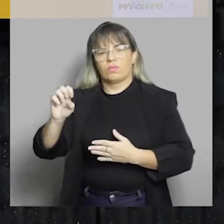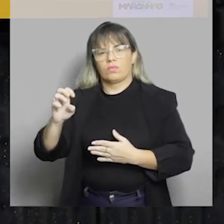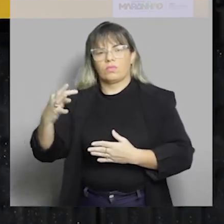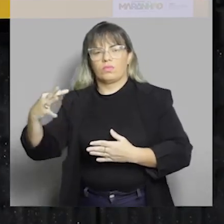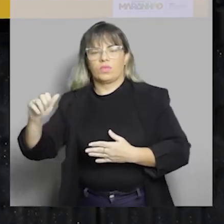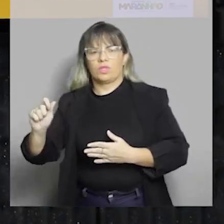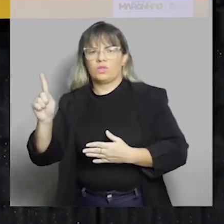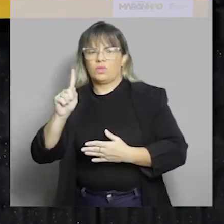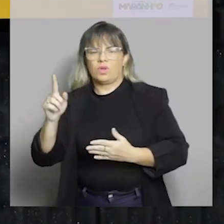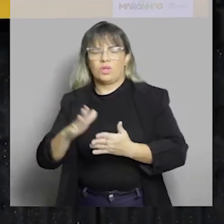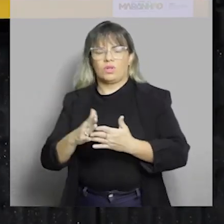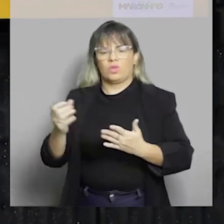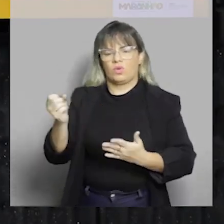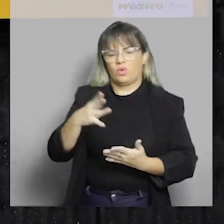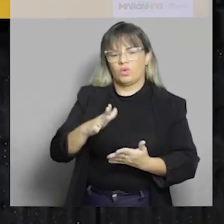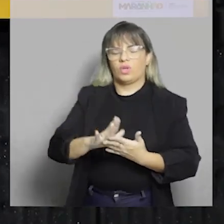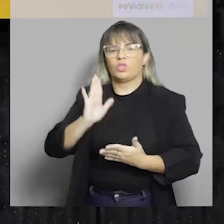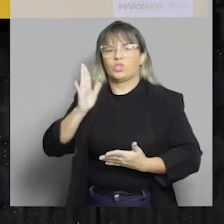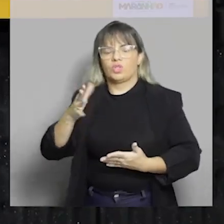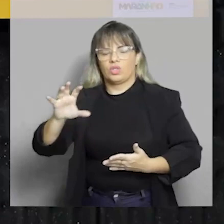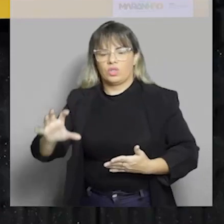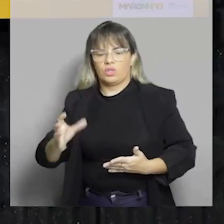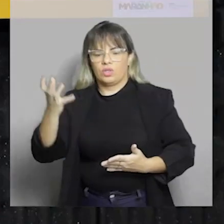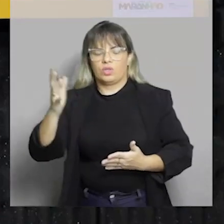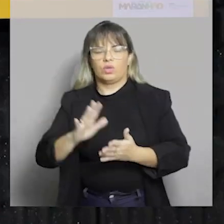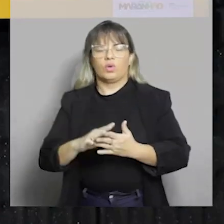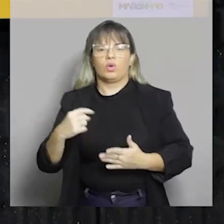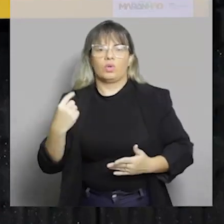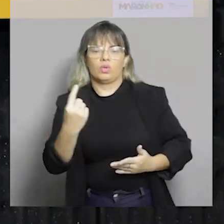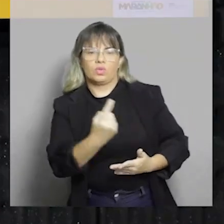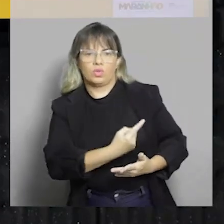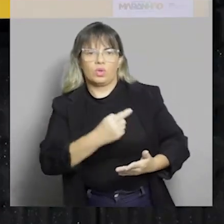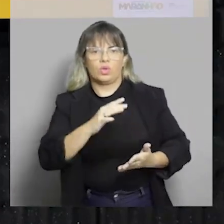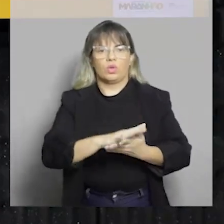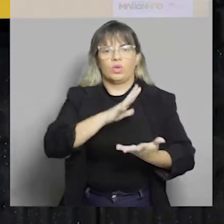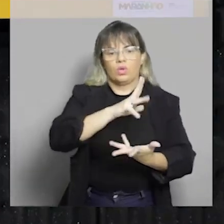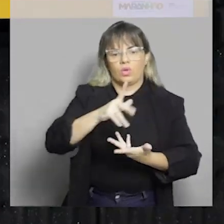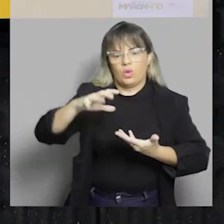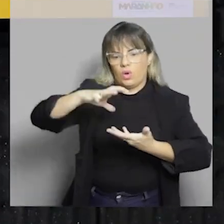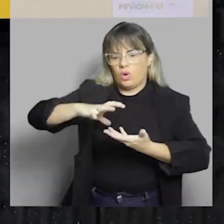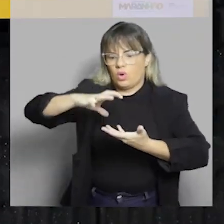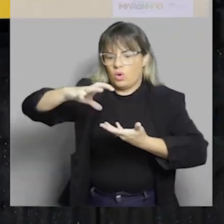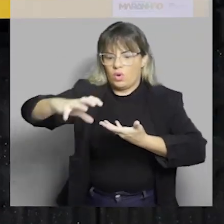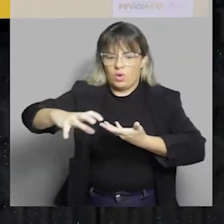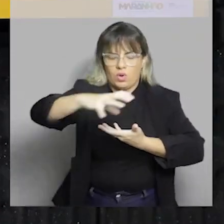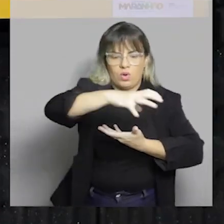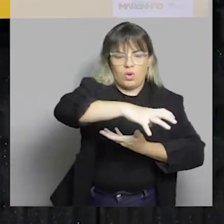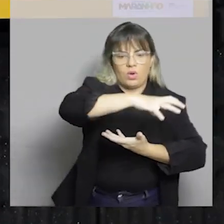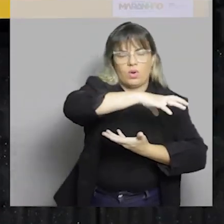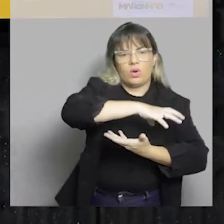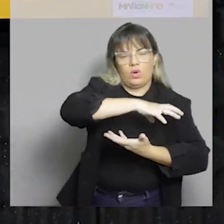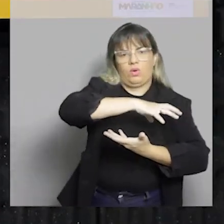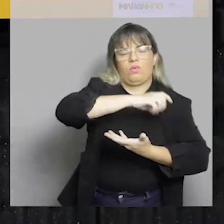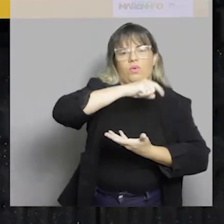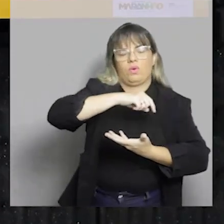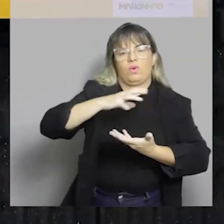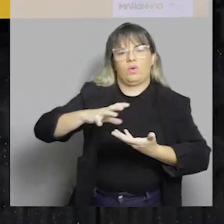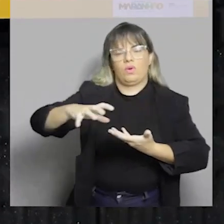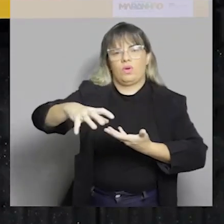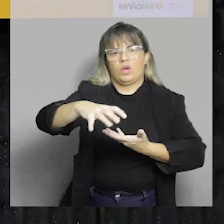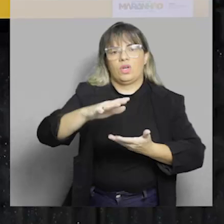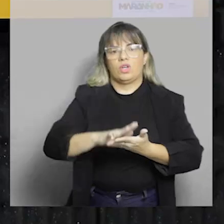recente, isso já aconteceu. O nosso planeta, que hoje está fragmentado em variados continentes, ele já esteve um dia agregado em um